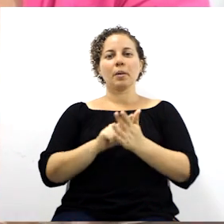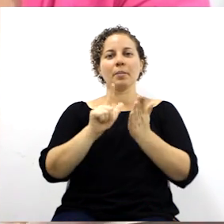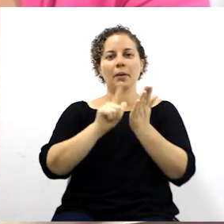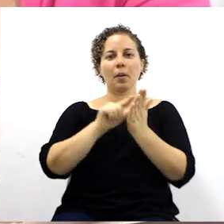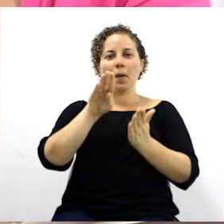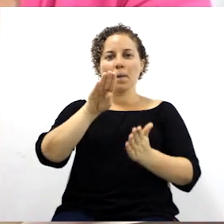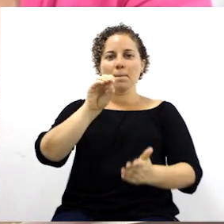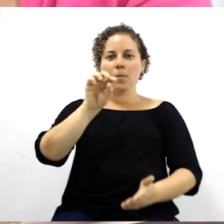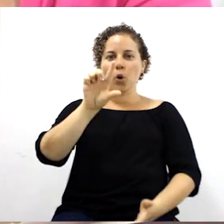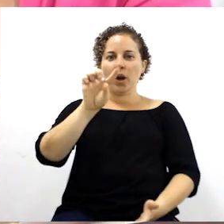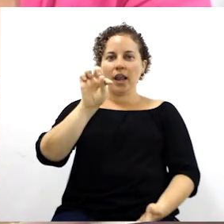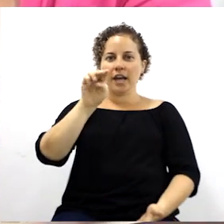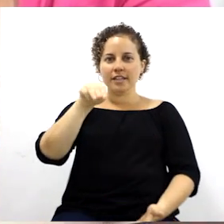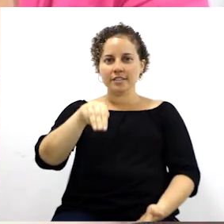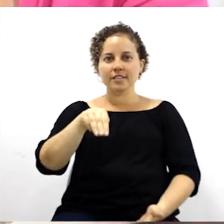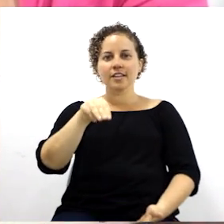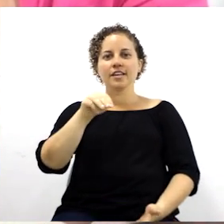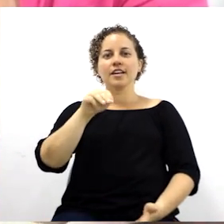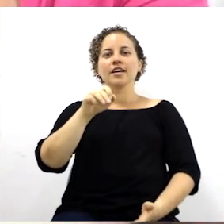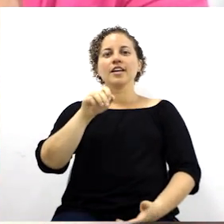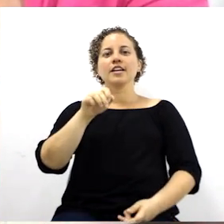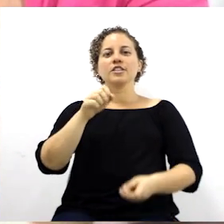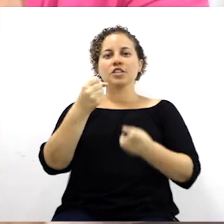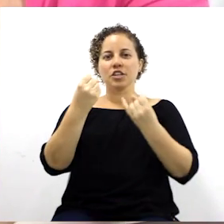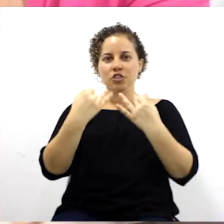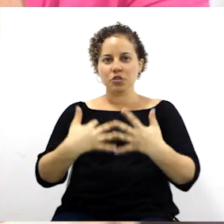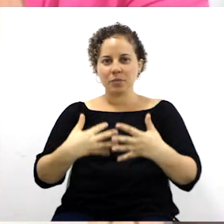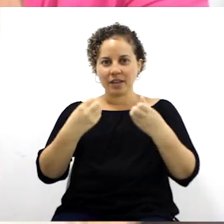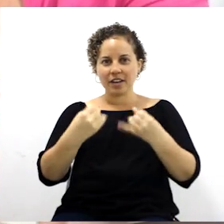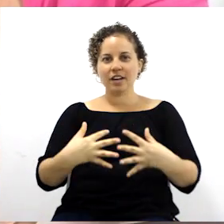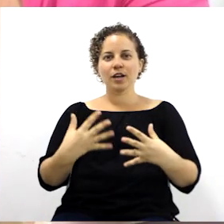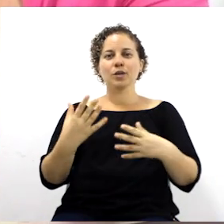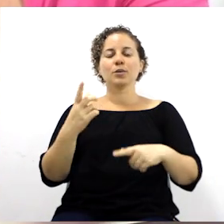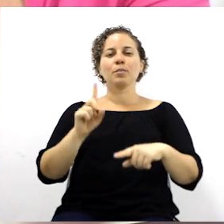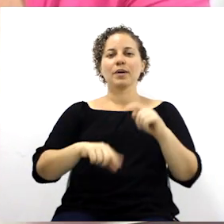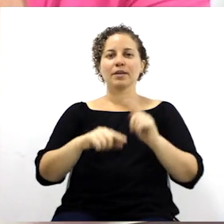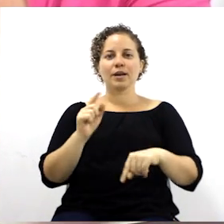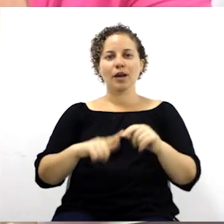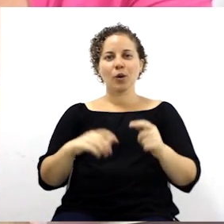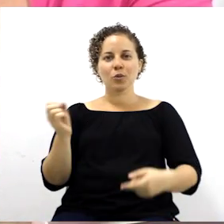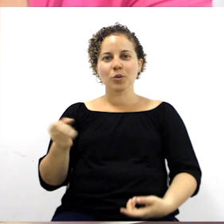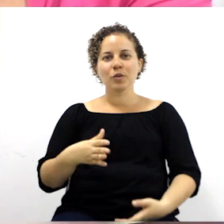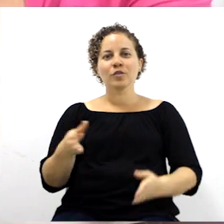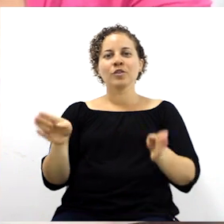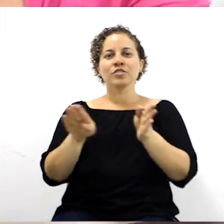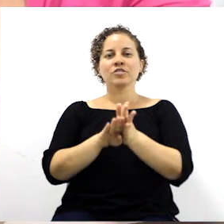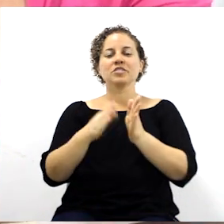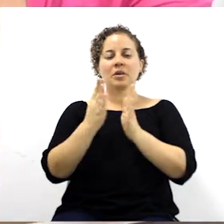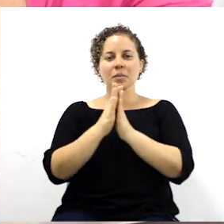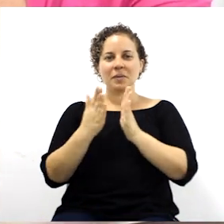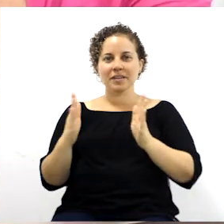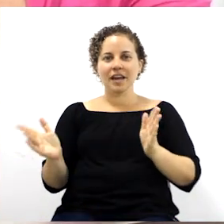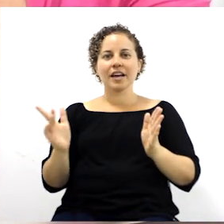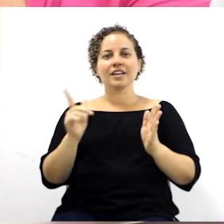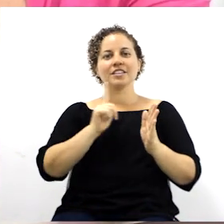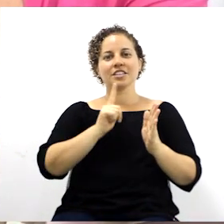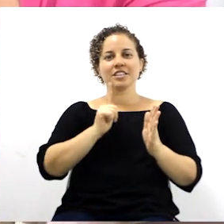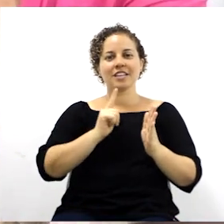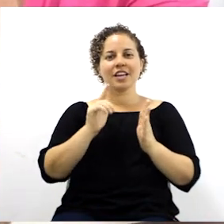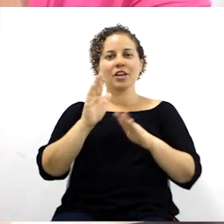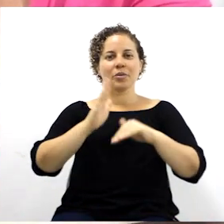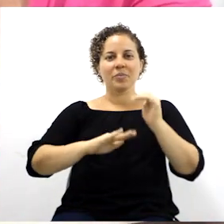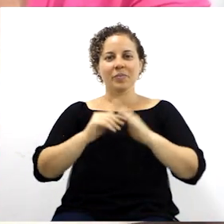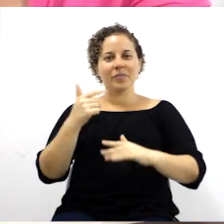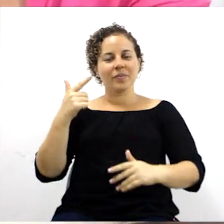de aquisições, que são aqueles boletins sobre o material novo que chega na biblioteca e que, como a gente já falou numa competência